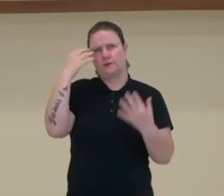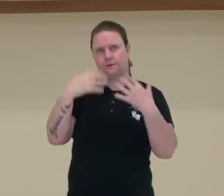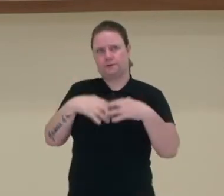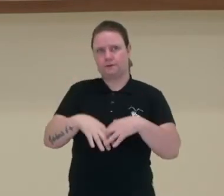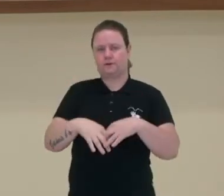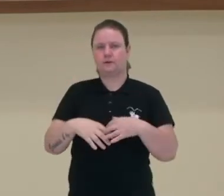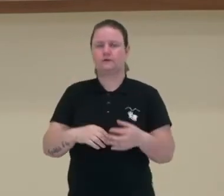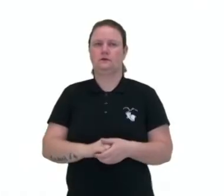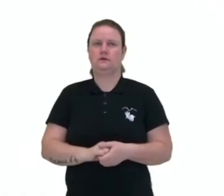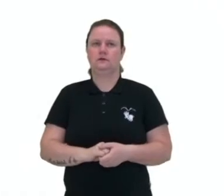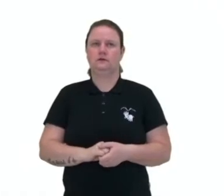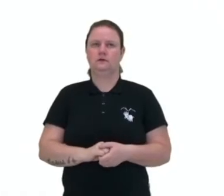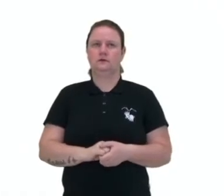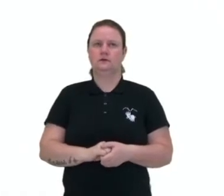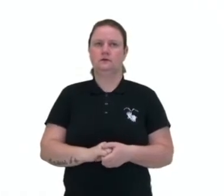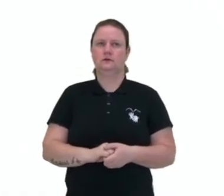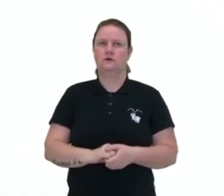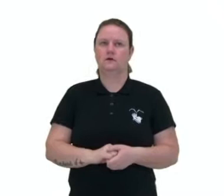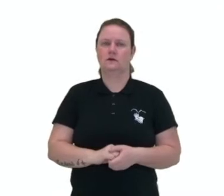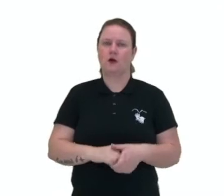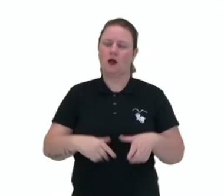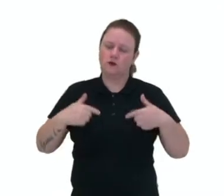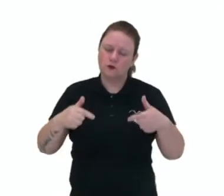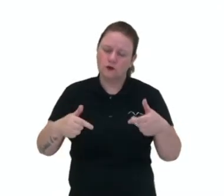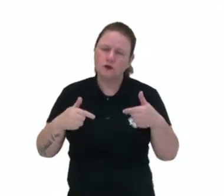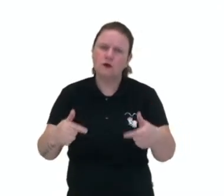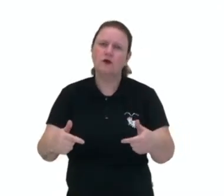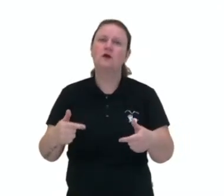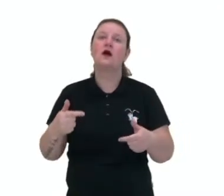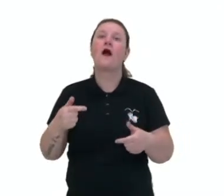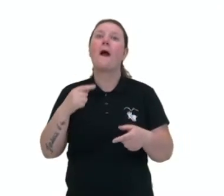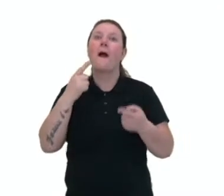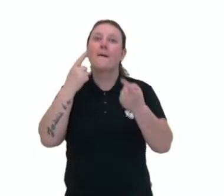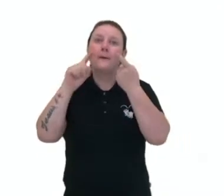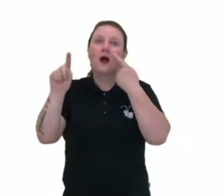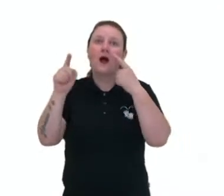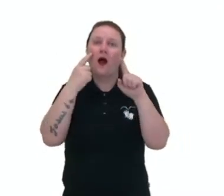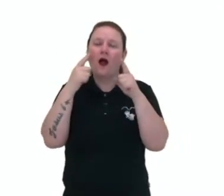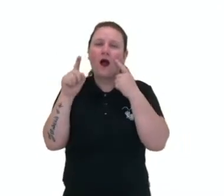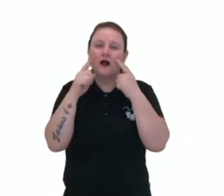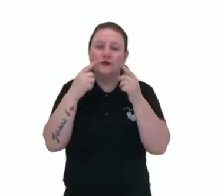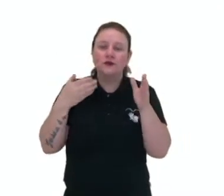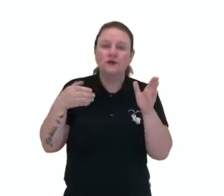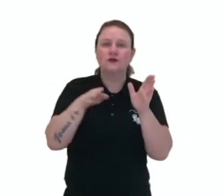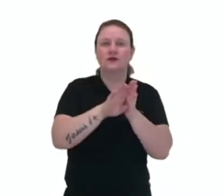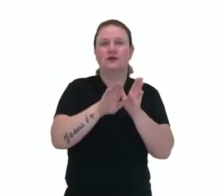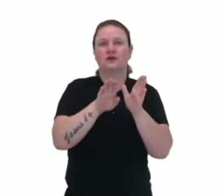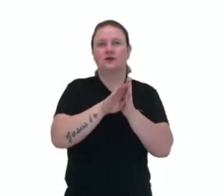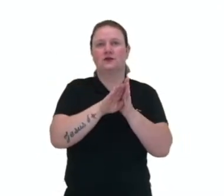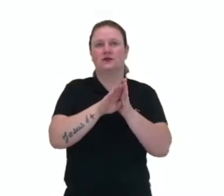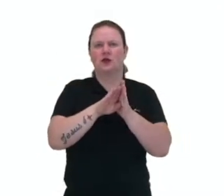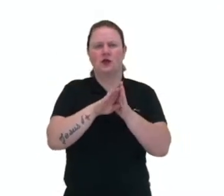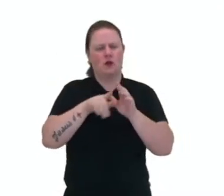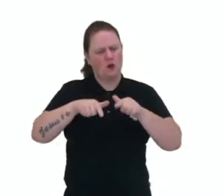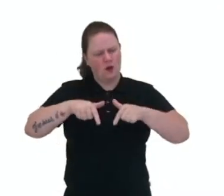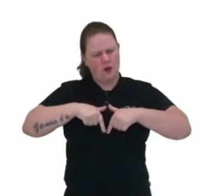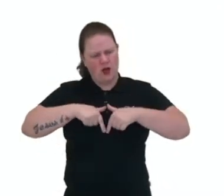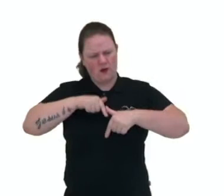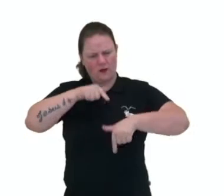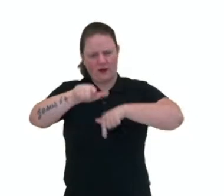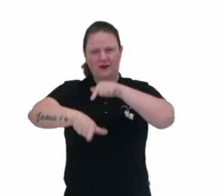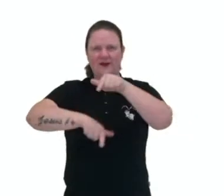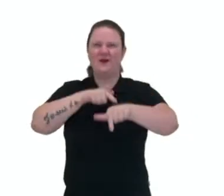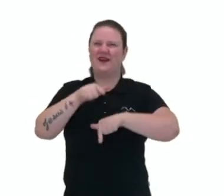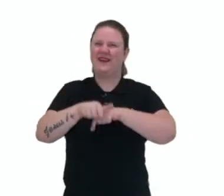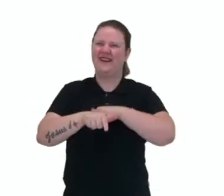coisa? Mais uma jornada, adivinha quem chegou? São as aventuras do super trabalhador. Sou